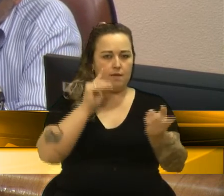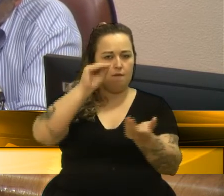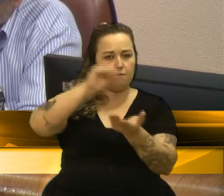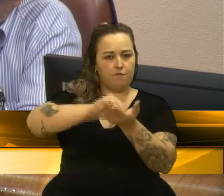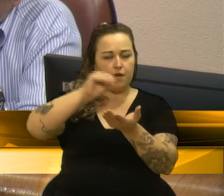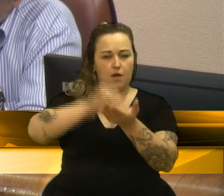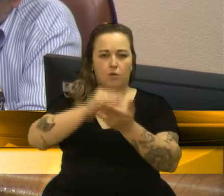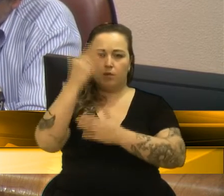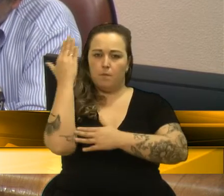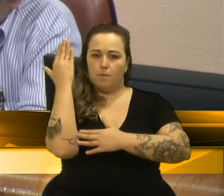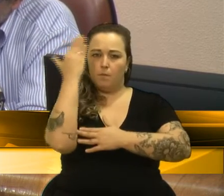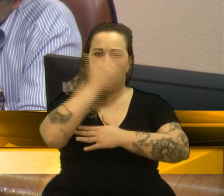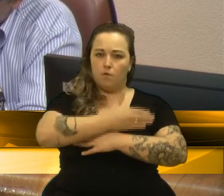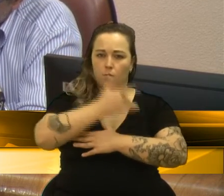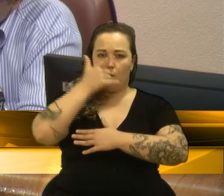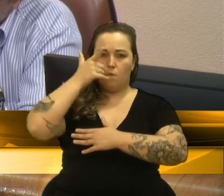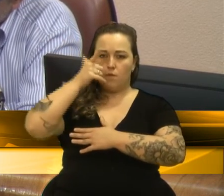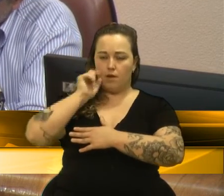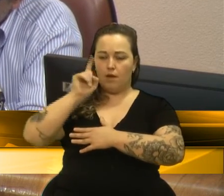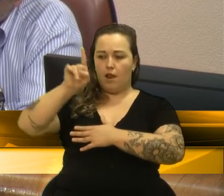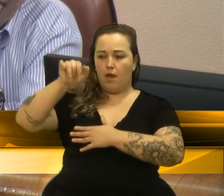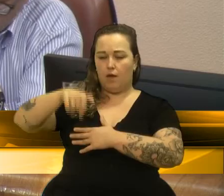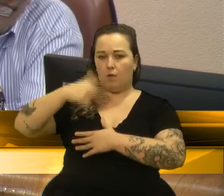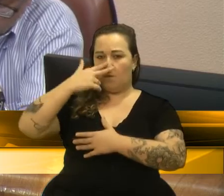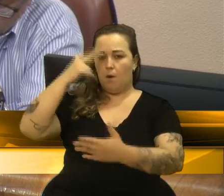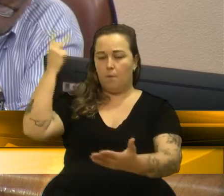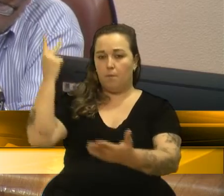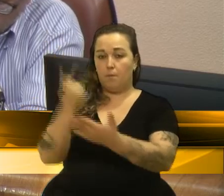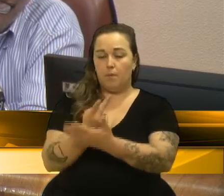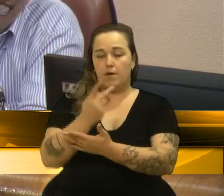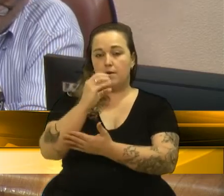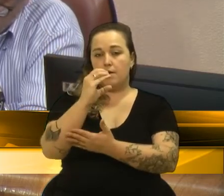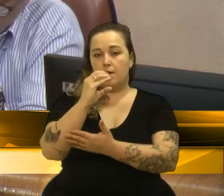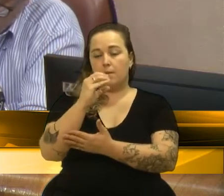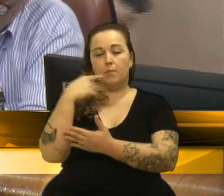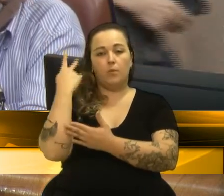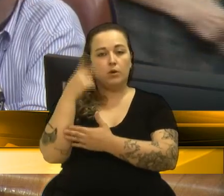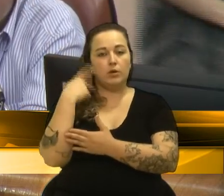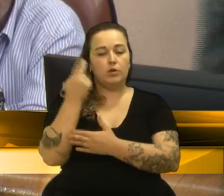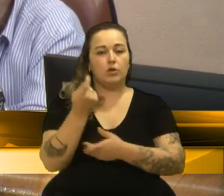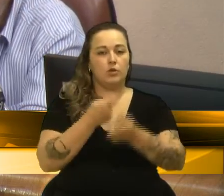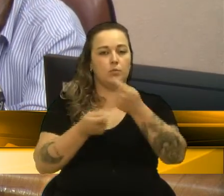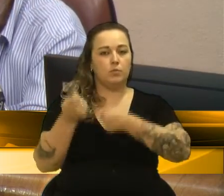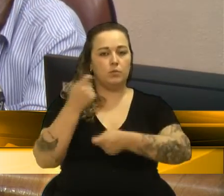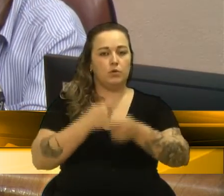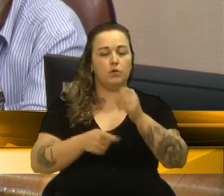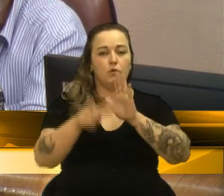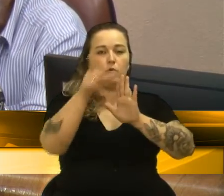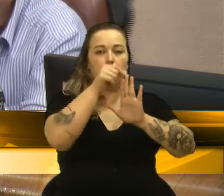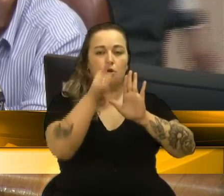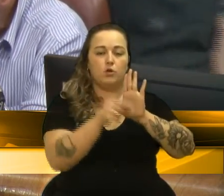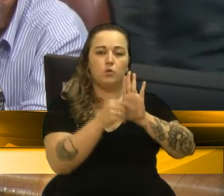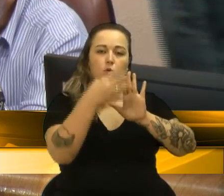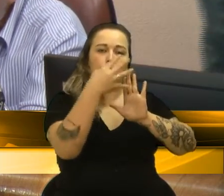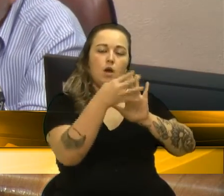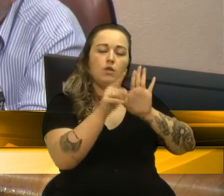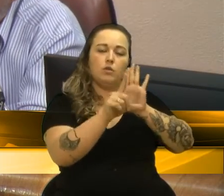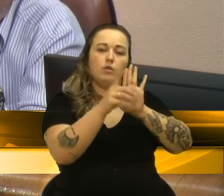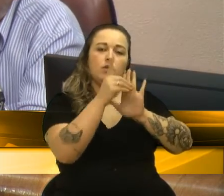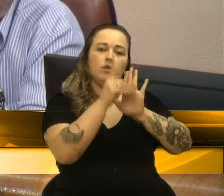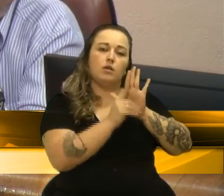provas que possam enquadrá-lo como infração político-administrativa previstas no artigo 4º do Decreto-Lei